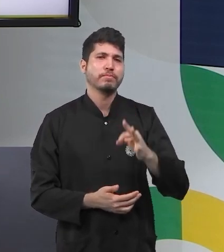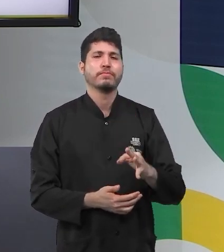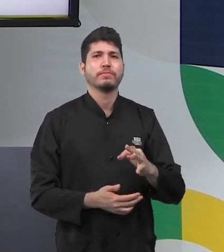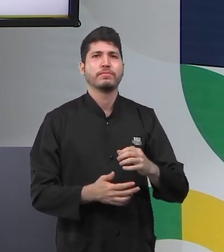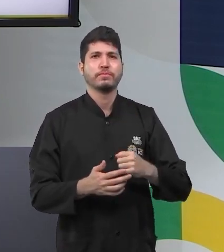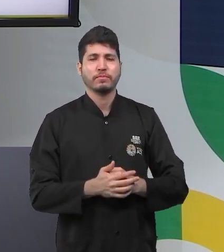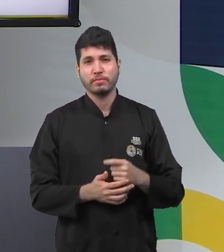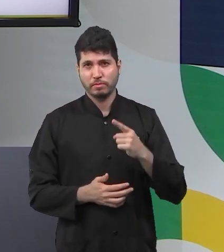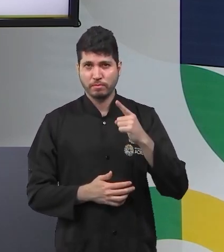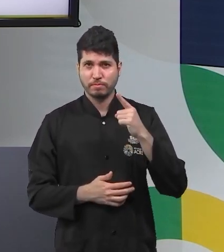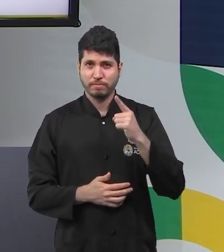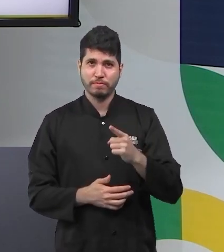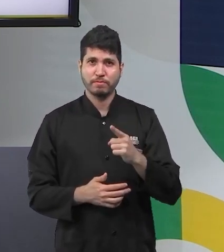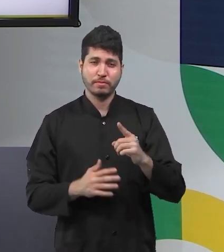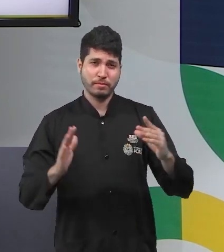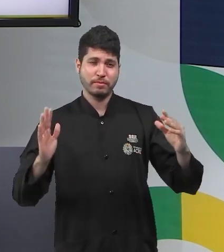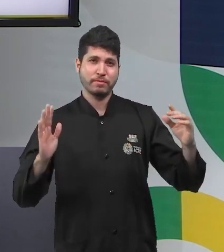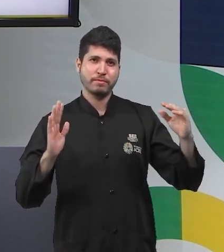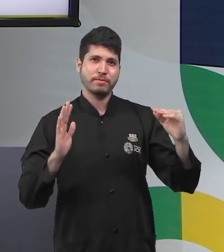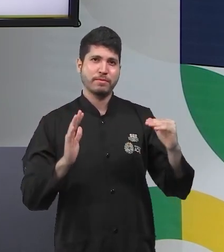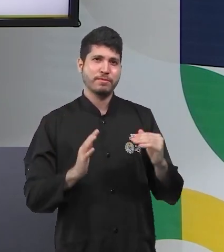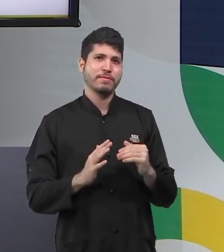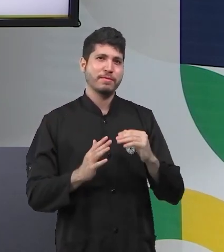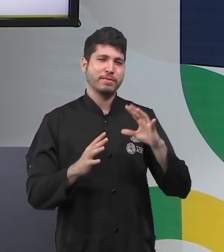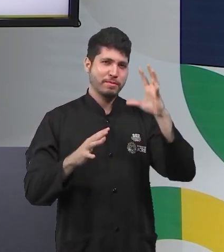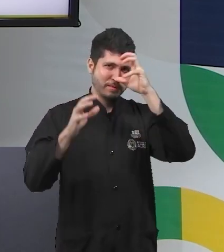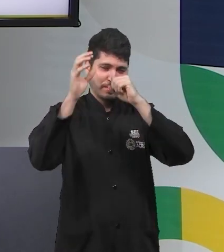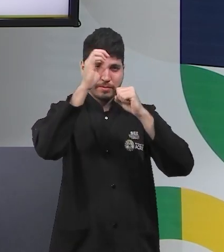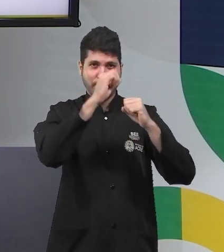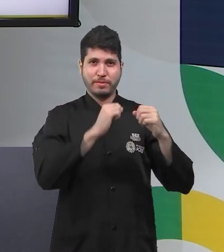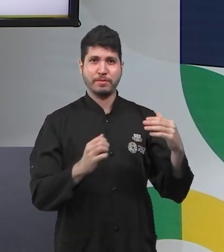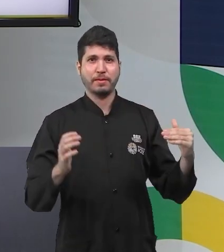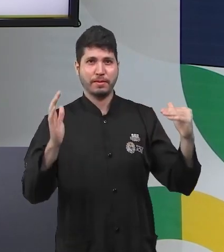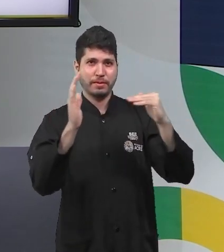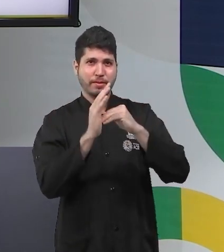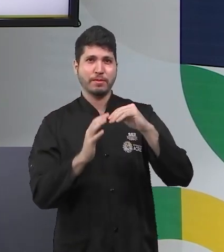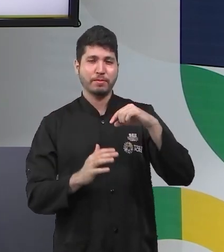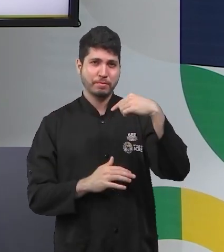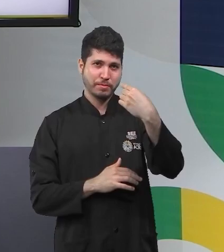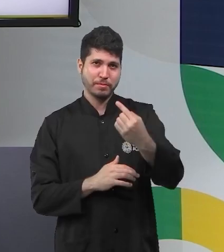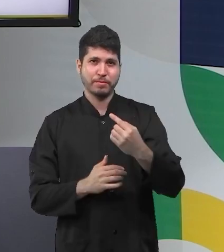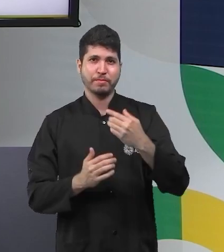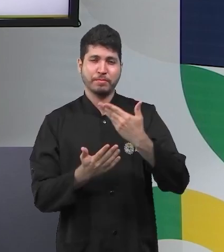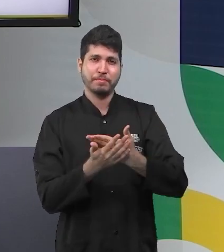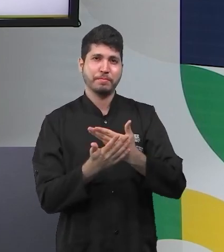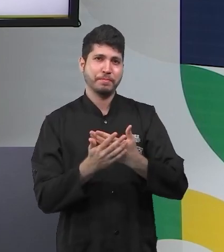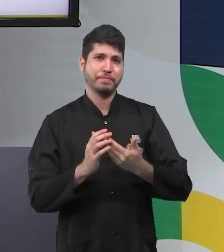o outro e compreender as questões. Então, nos vemos numa próxima para uma próxima aula. Então, tchau, tchau.